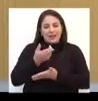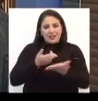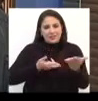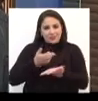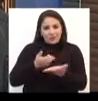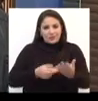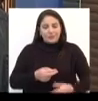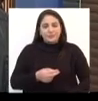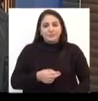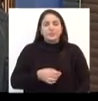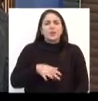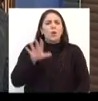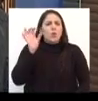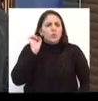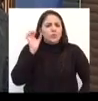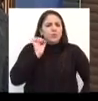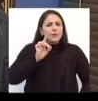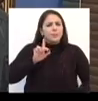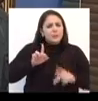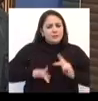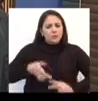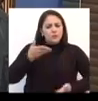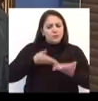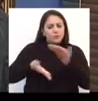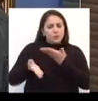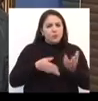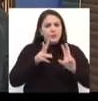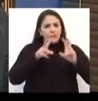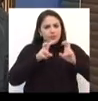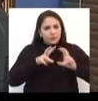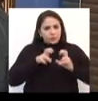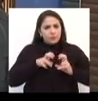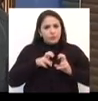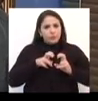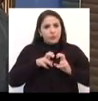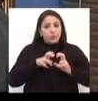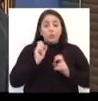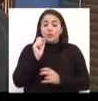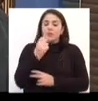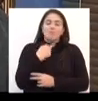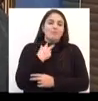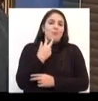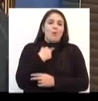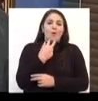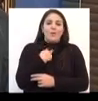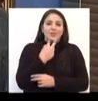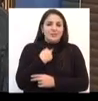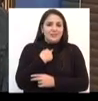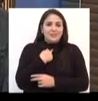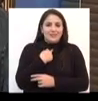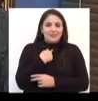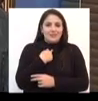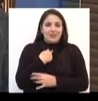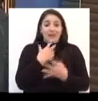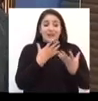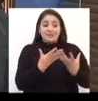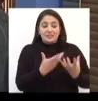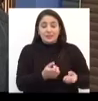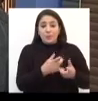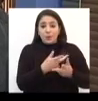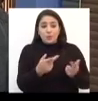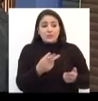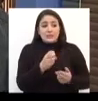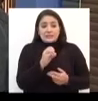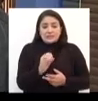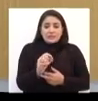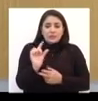parecer. Ouvir as pessoas envolvidas nesse assunto, o que não podemos é inviabilizar o pouco que